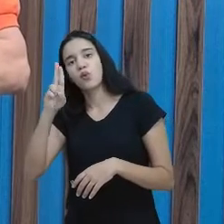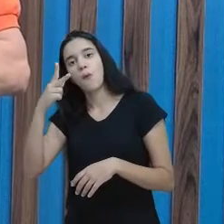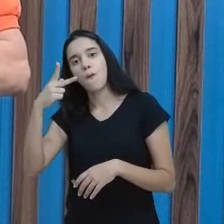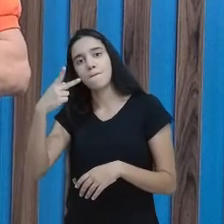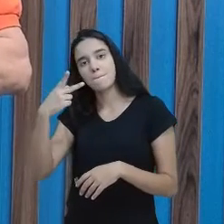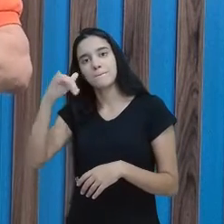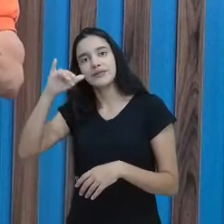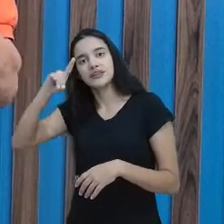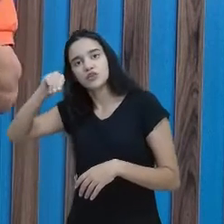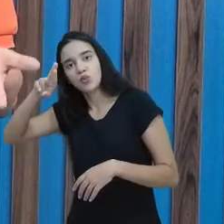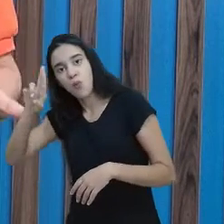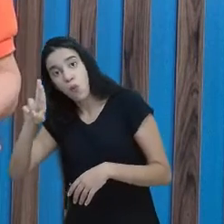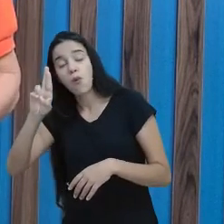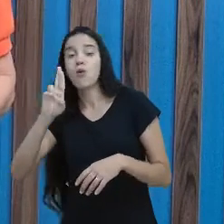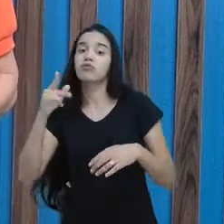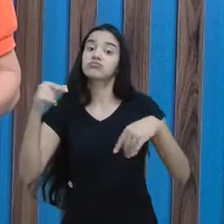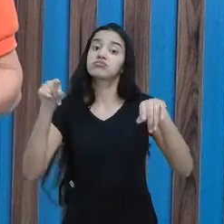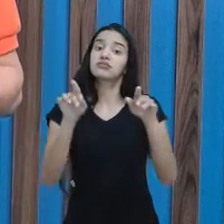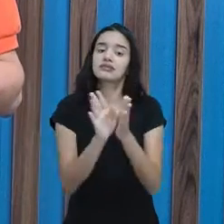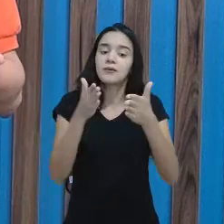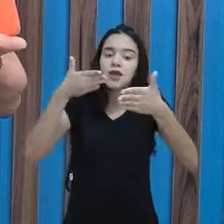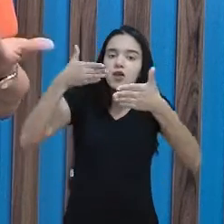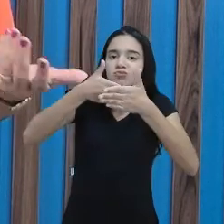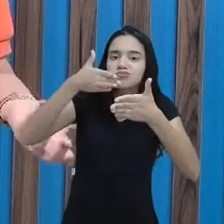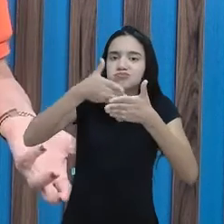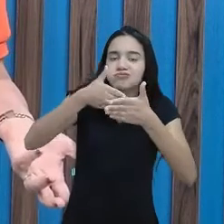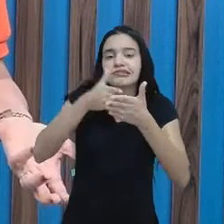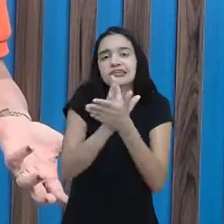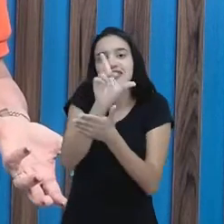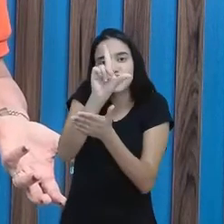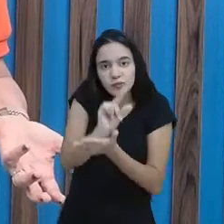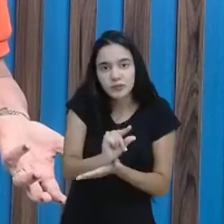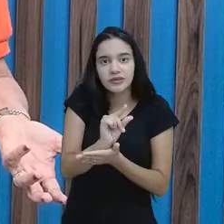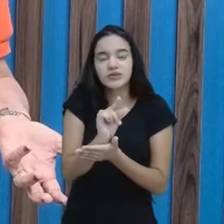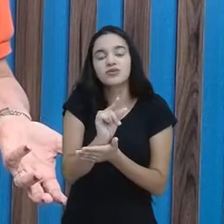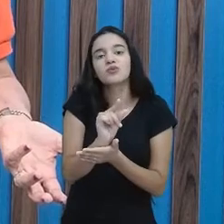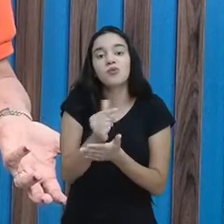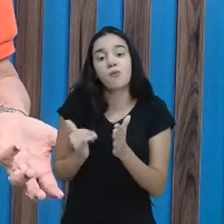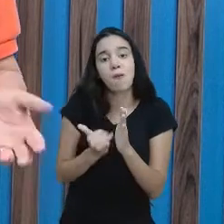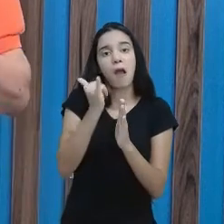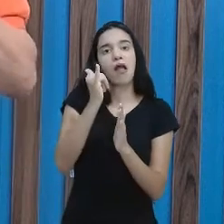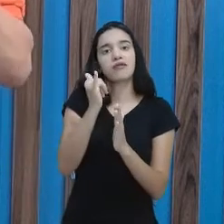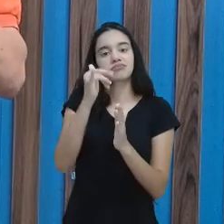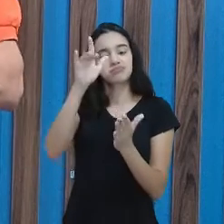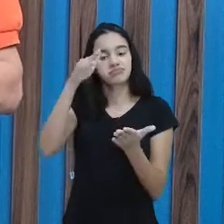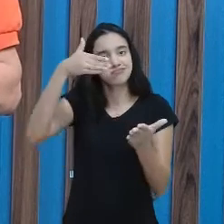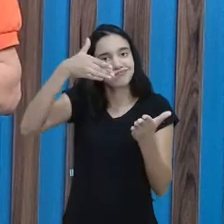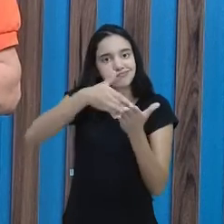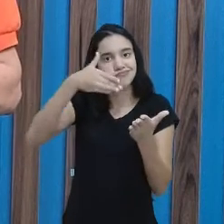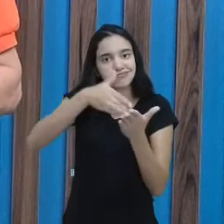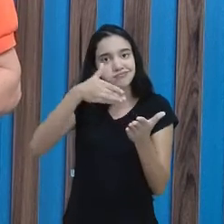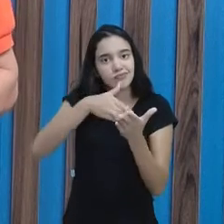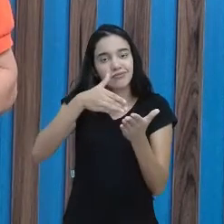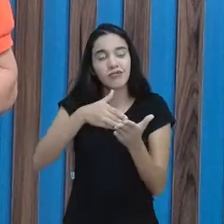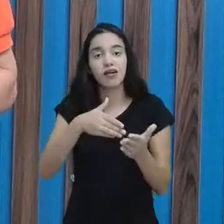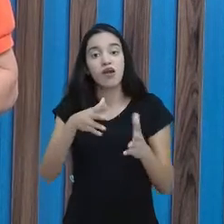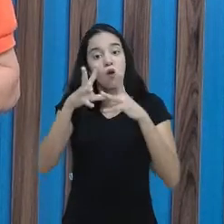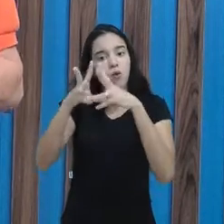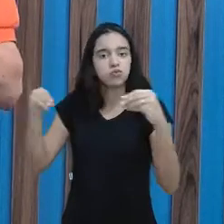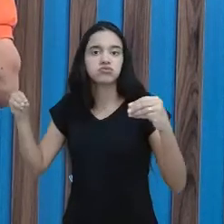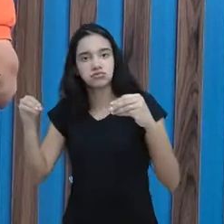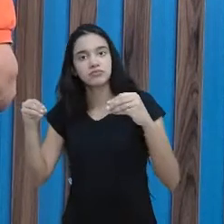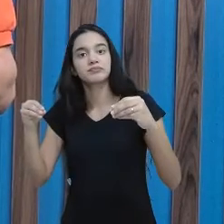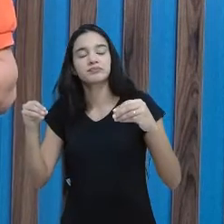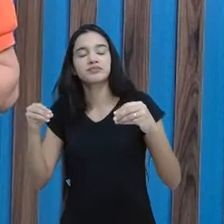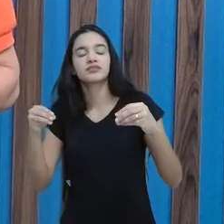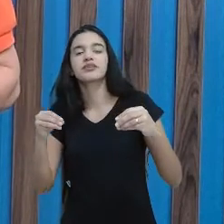facilitar a passagem ou diminuir a passagem da corrente elétrica, né? Ou eliminar a passagem da corrente elétrica,